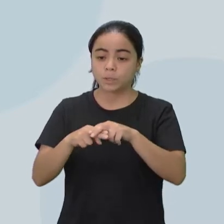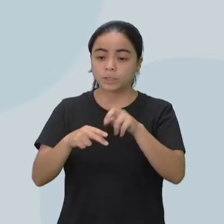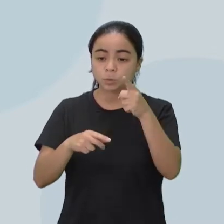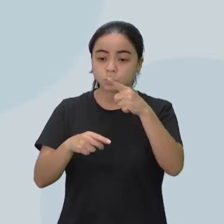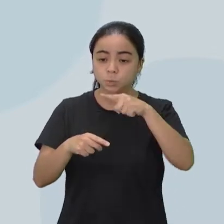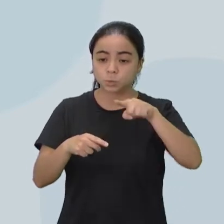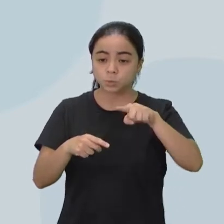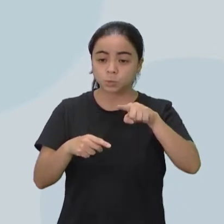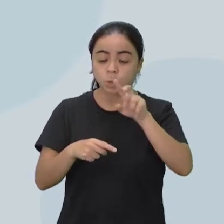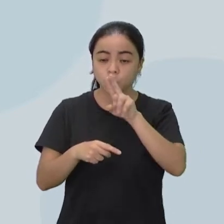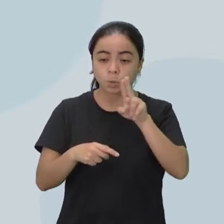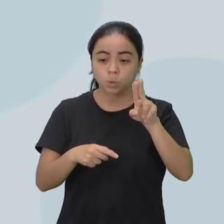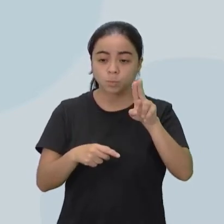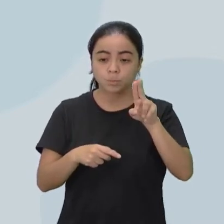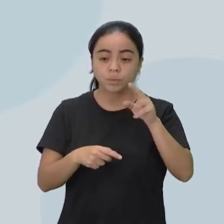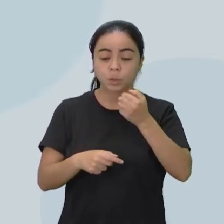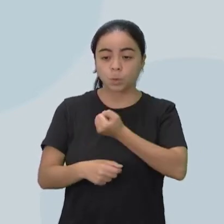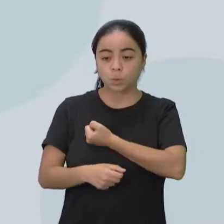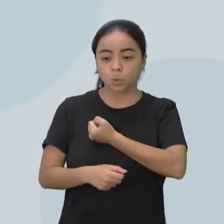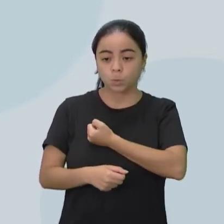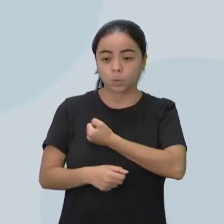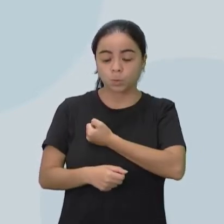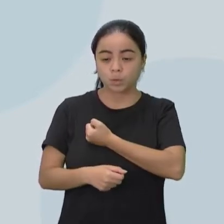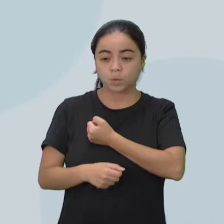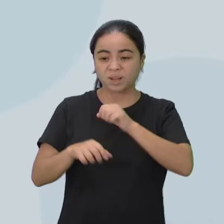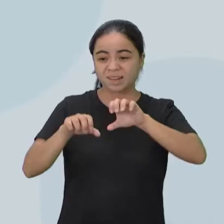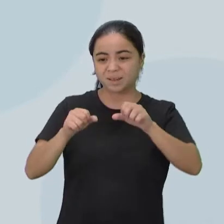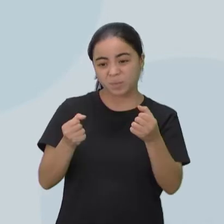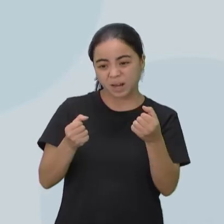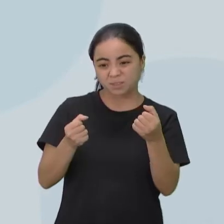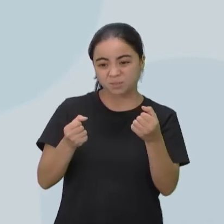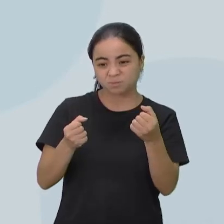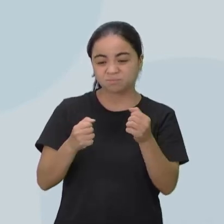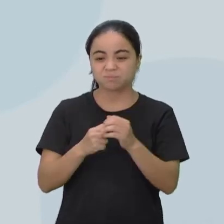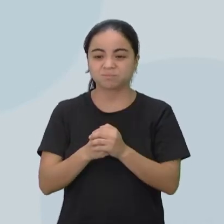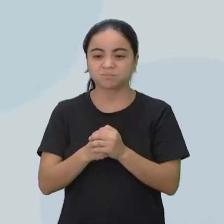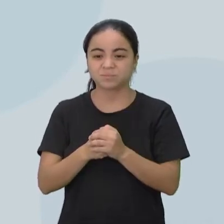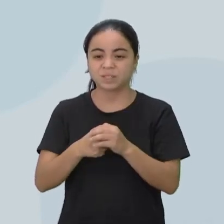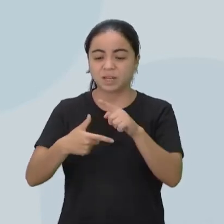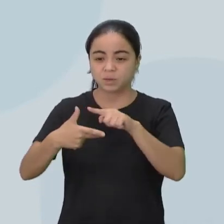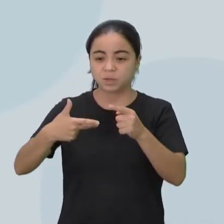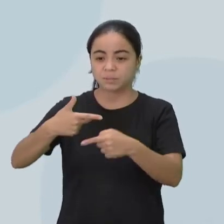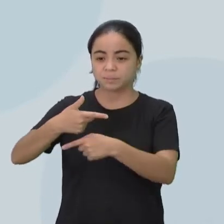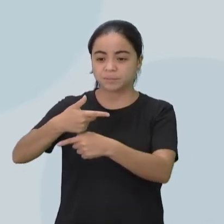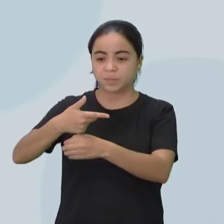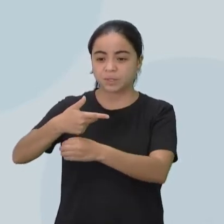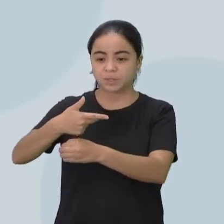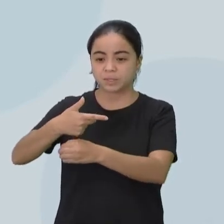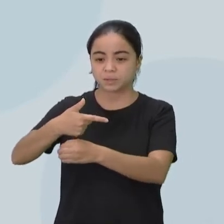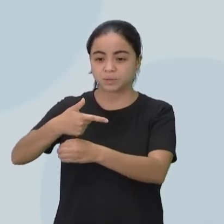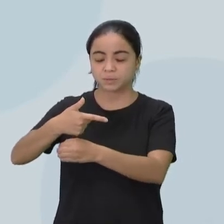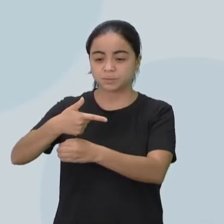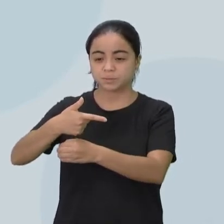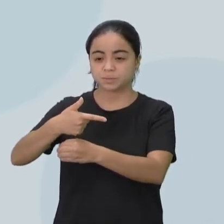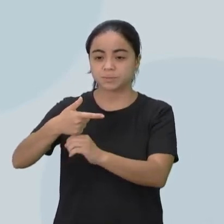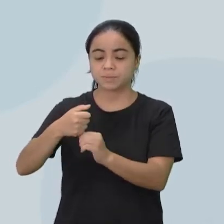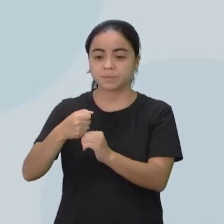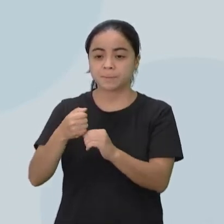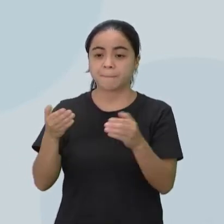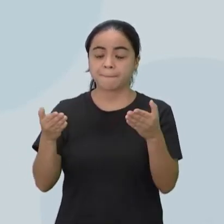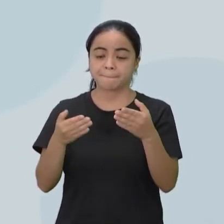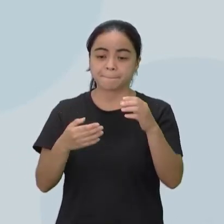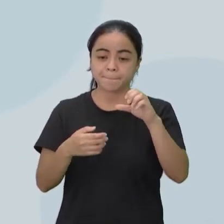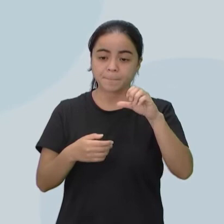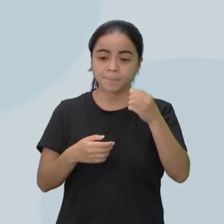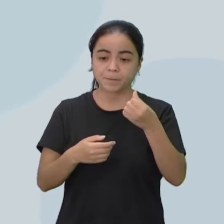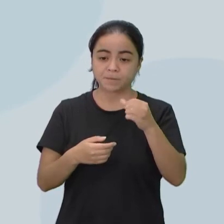ele é chamado de números quebrados, né? E para você continuar, acrescenta um 0 aqui. E agora o 96 cabe